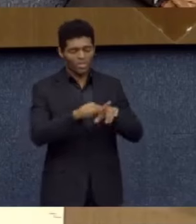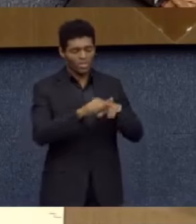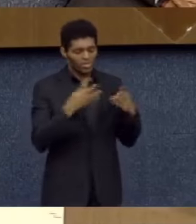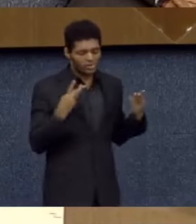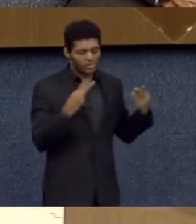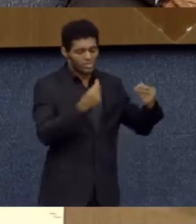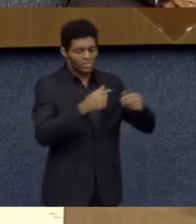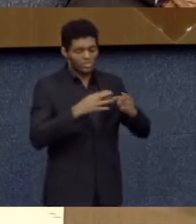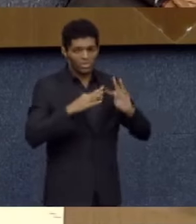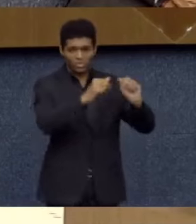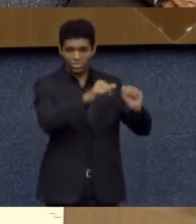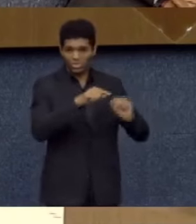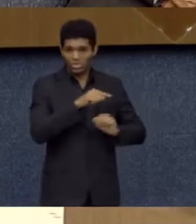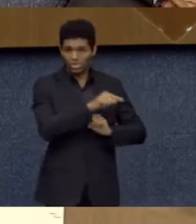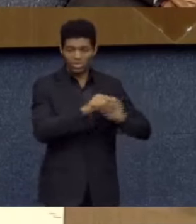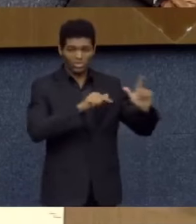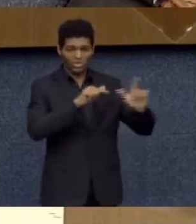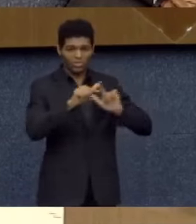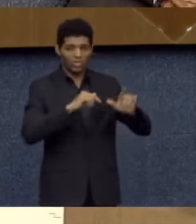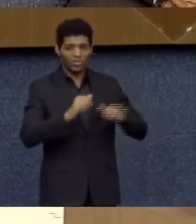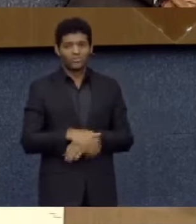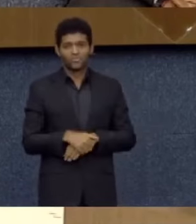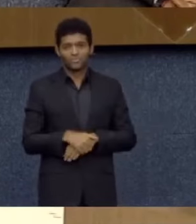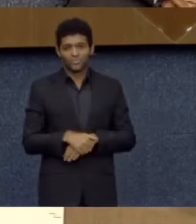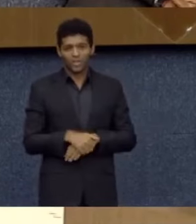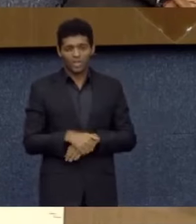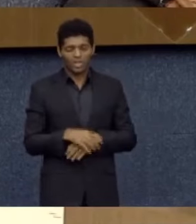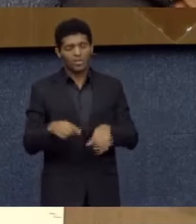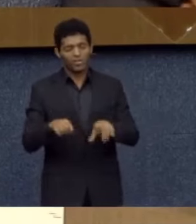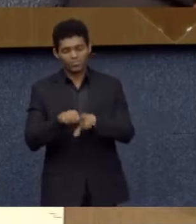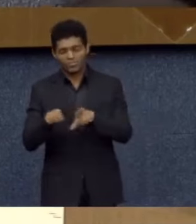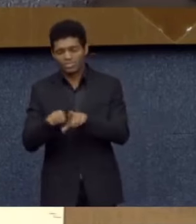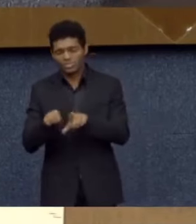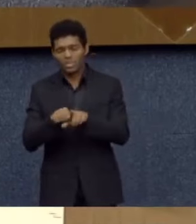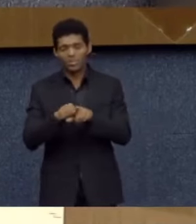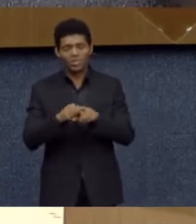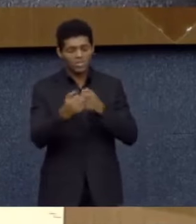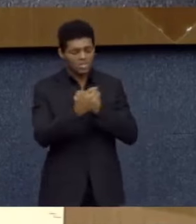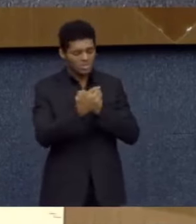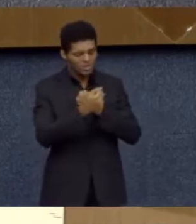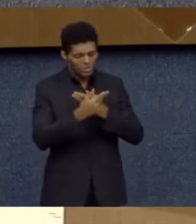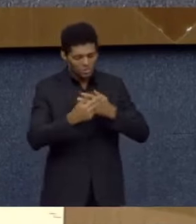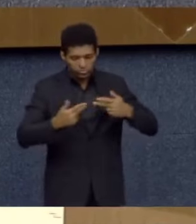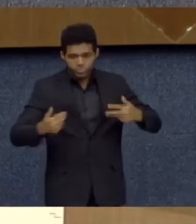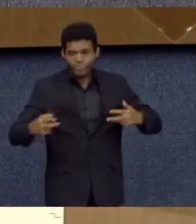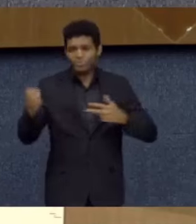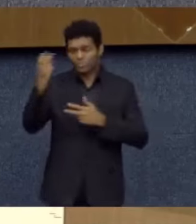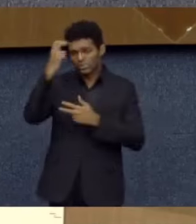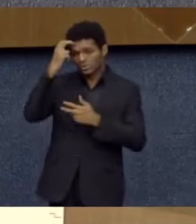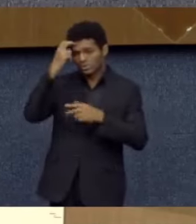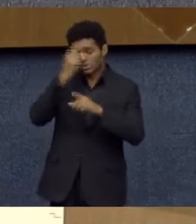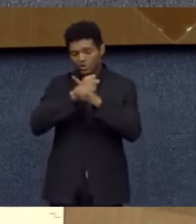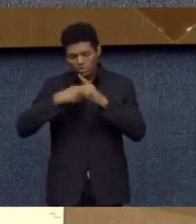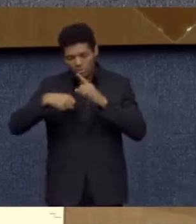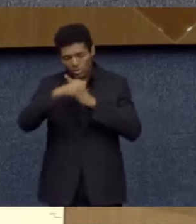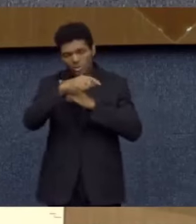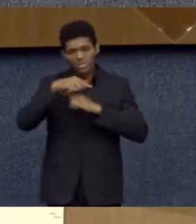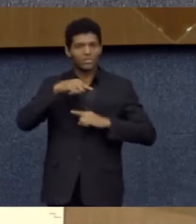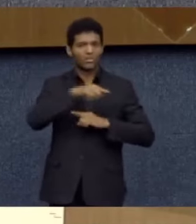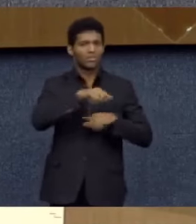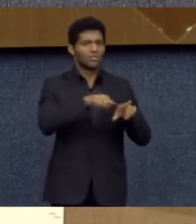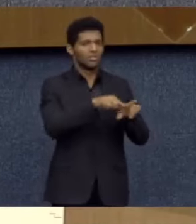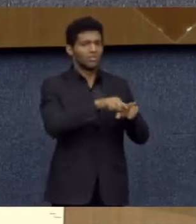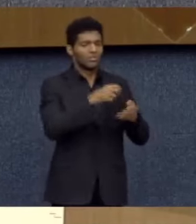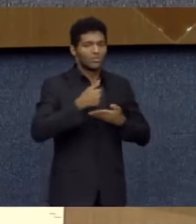culturais, sociais e econômicos para a nossa cidade são inúmeros. Que, a seu exemplo,